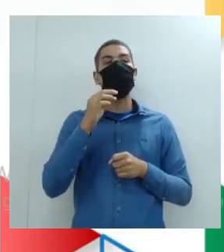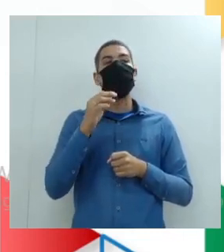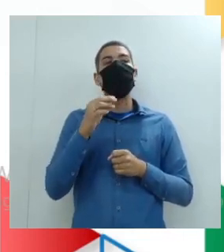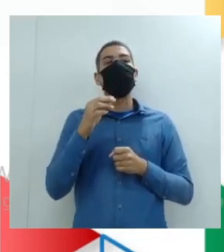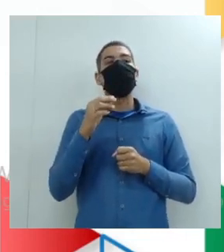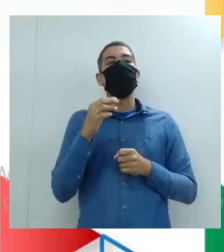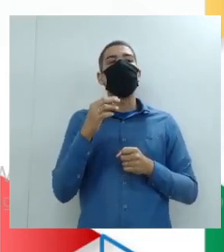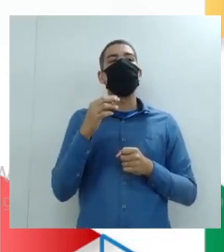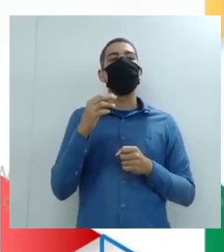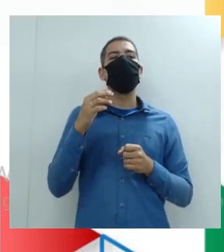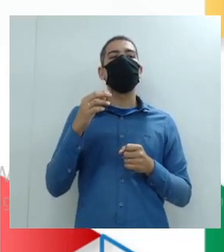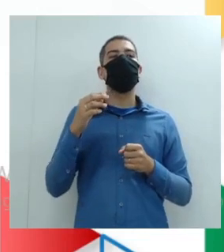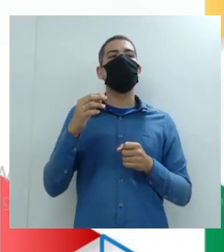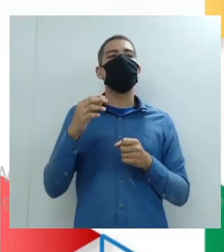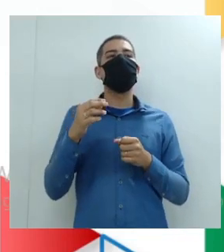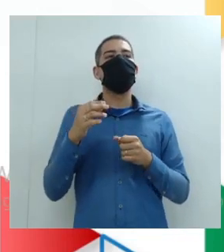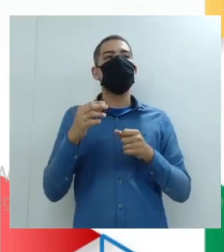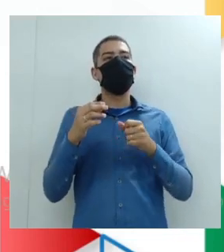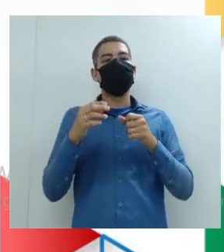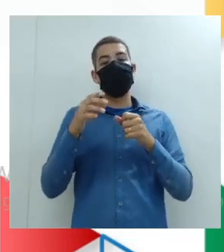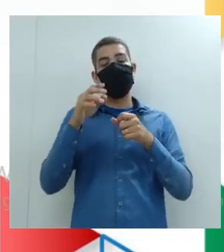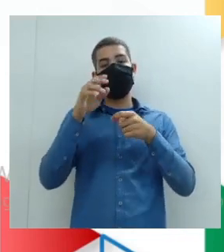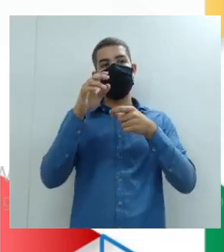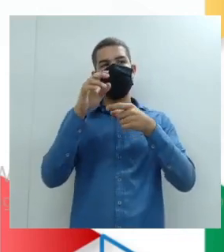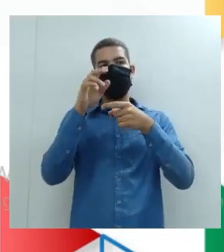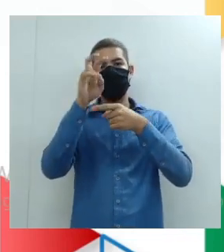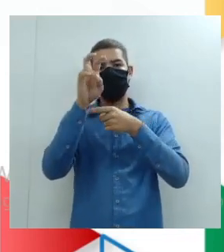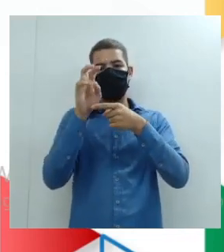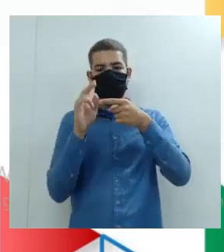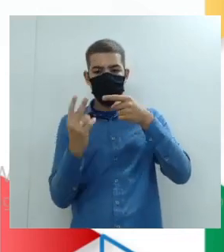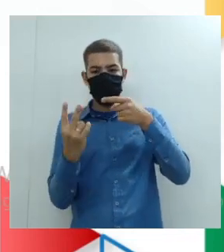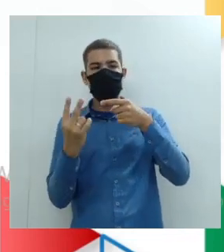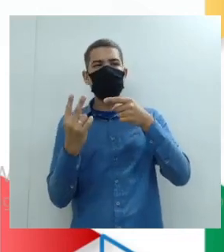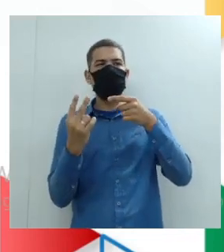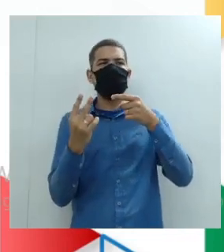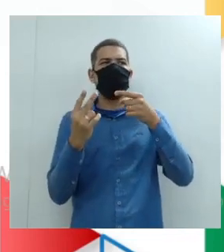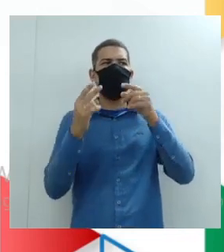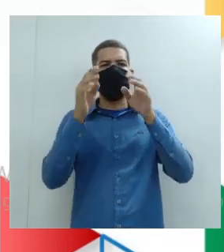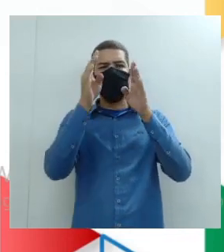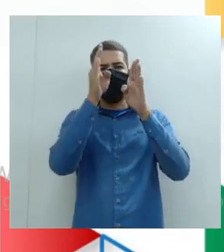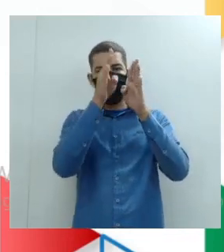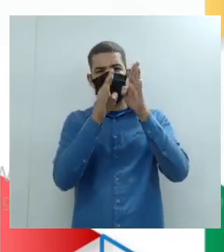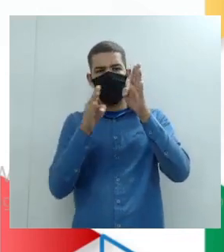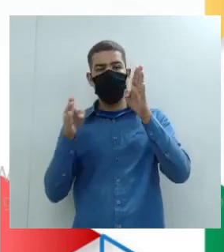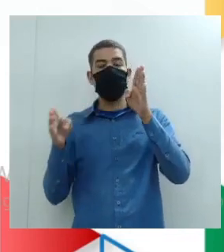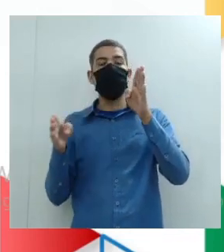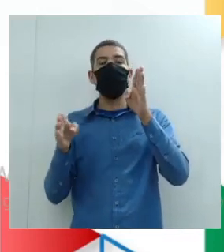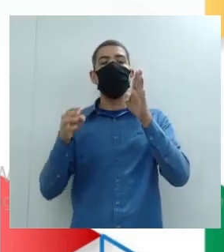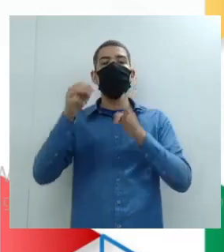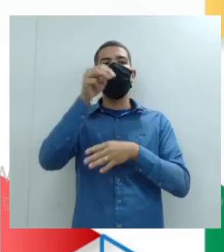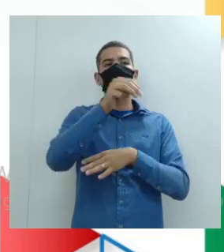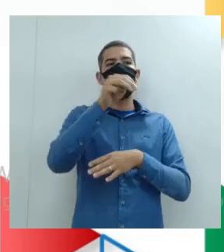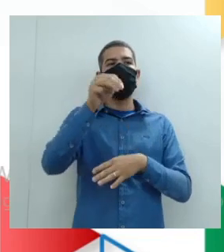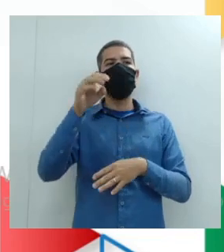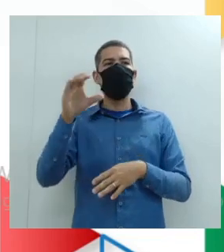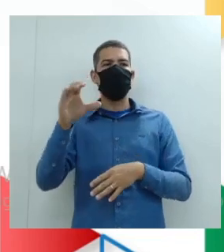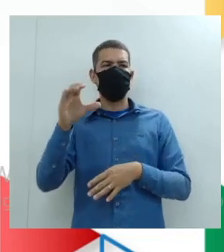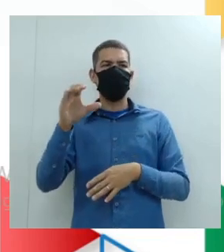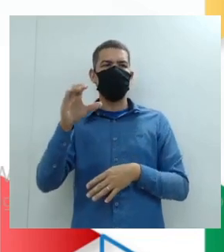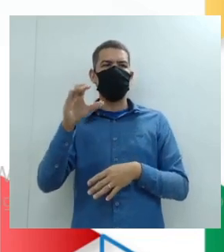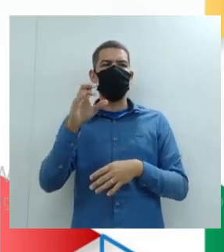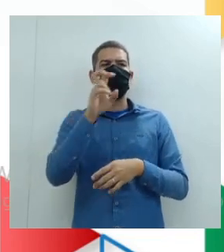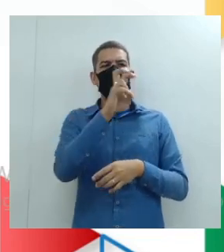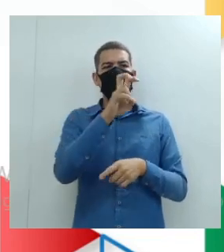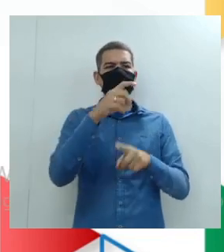Ó, mínimo múltiplo comum entre dois valores distintos é o produto entre eles, tá? MMC 5 vezes 2